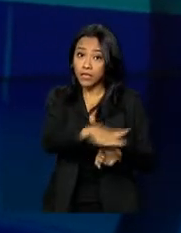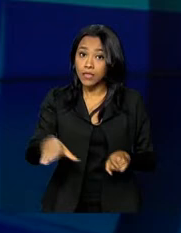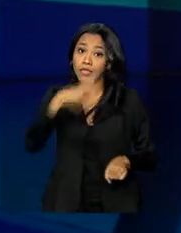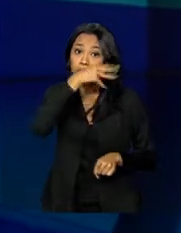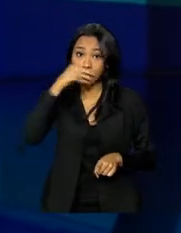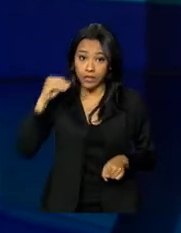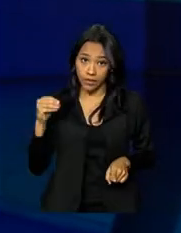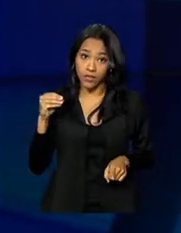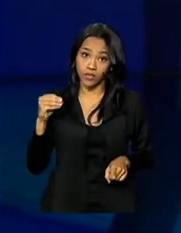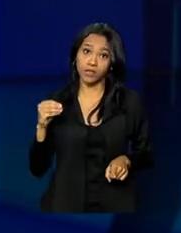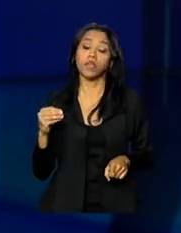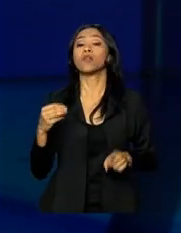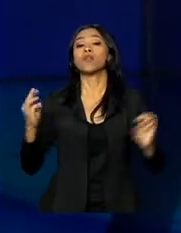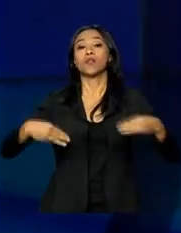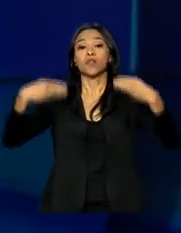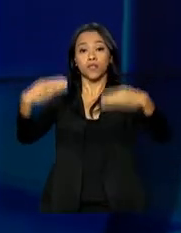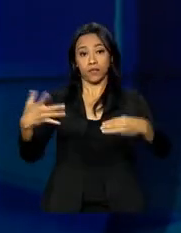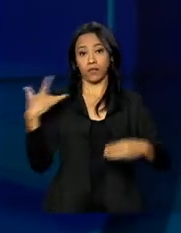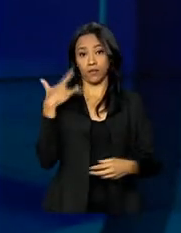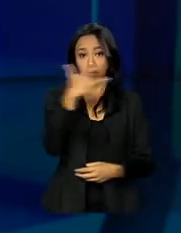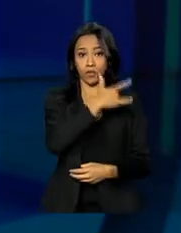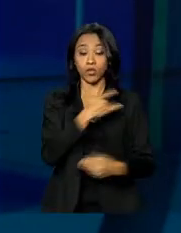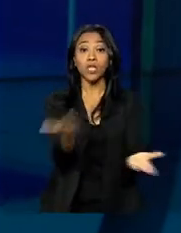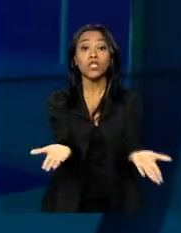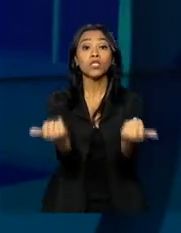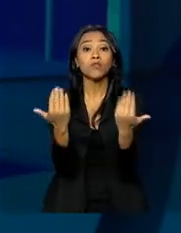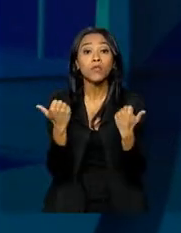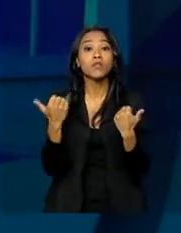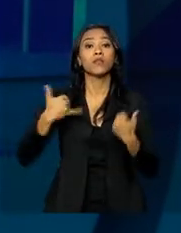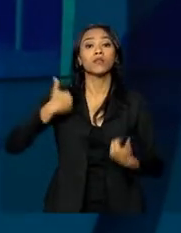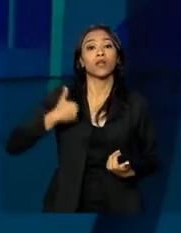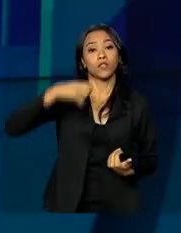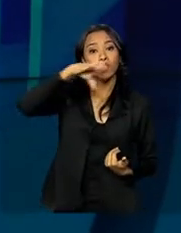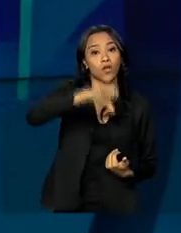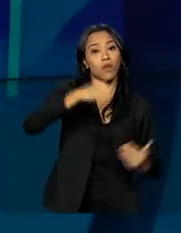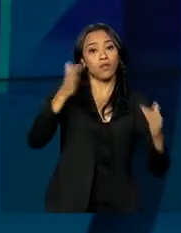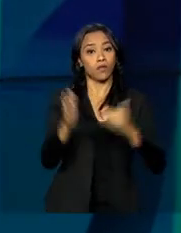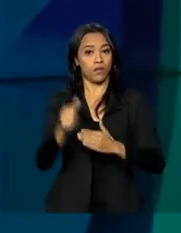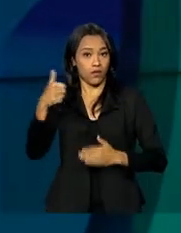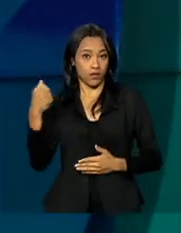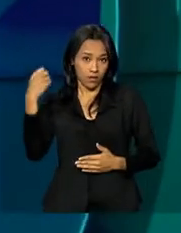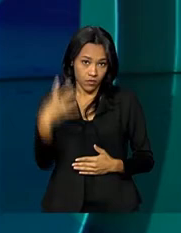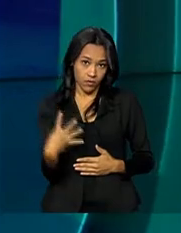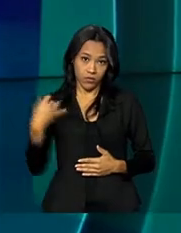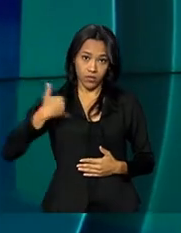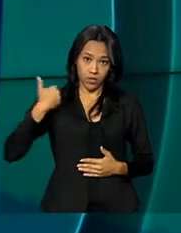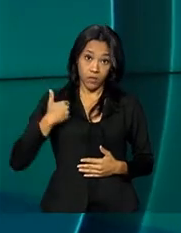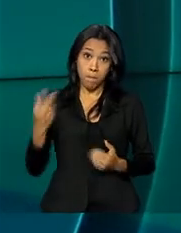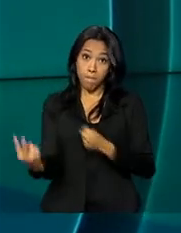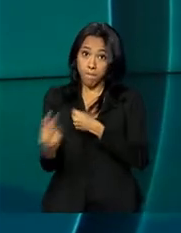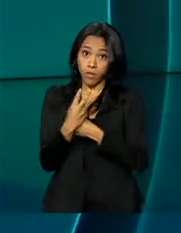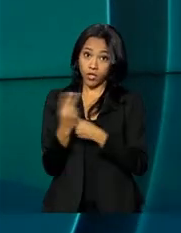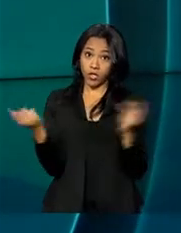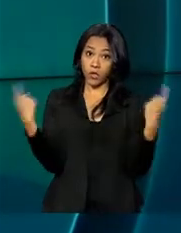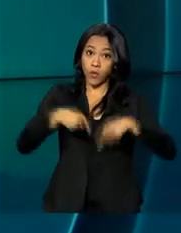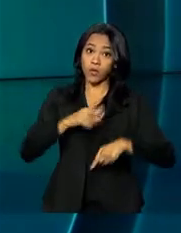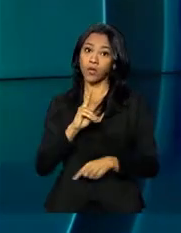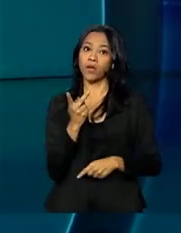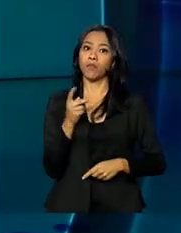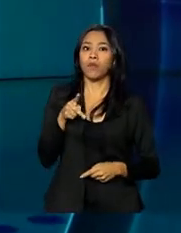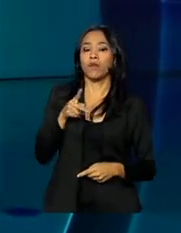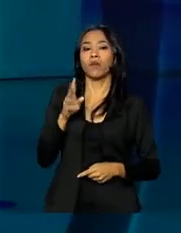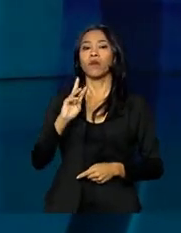adolescentes. O Ministério da Saúde está convocando quem tem de 9 a 14 anos para se proteger contra o HPV,